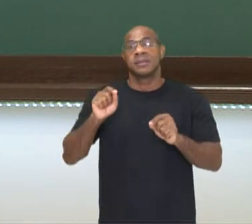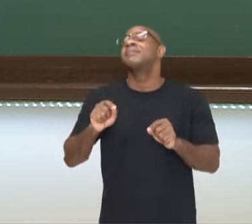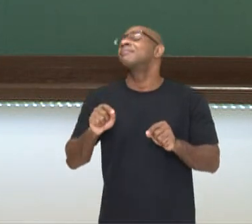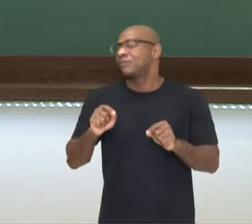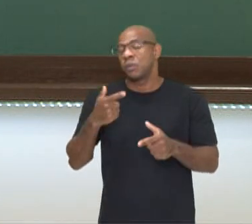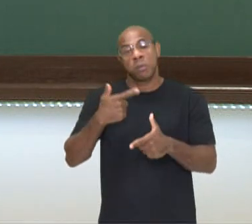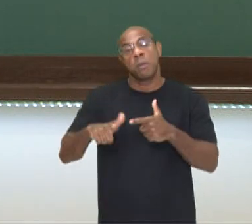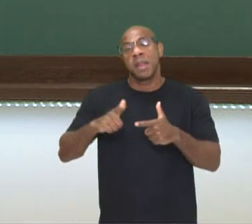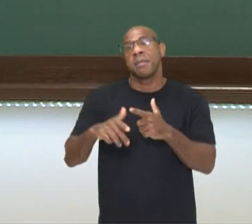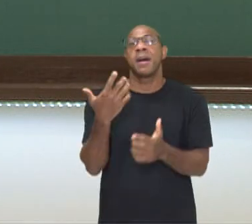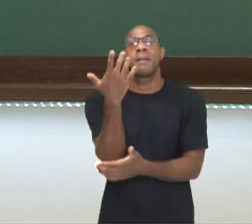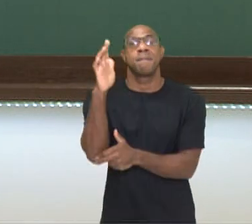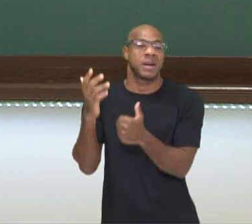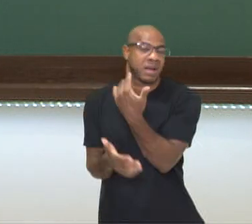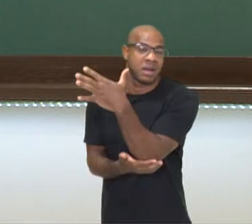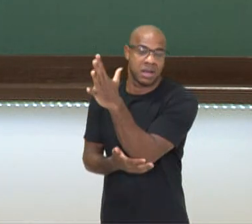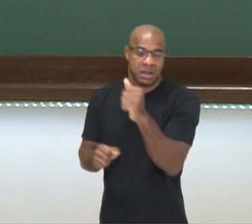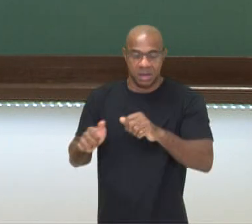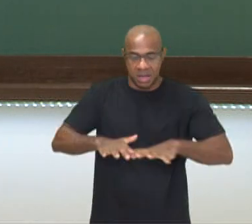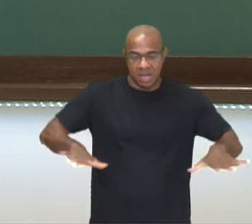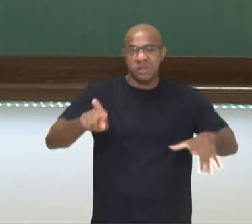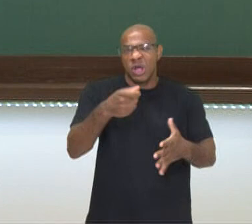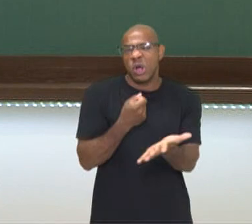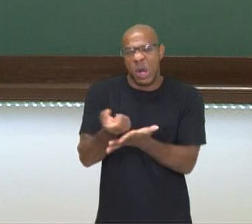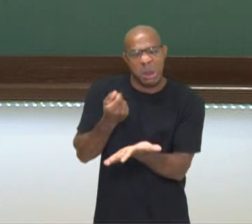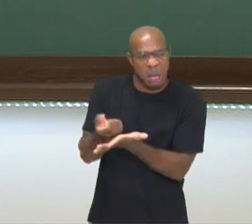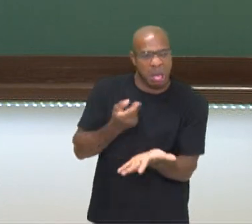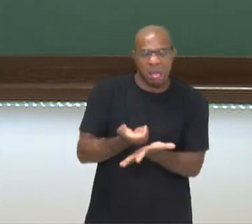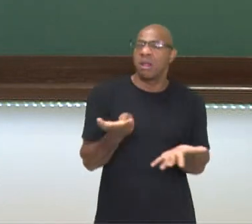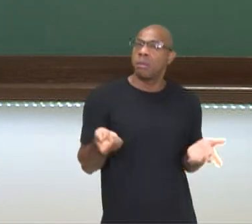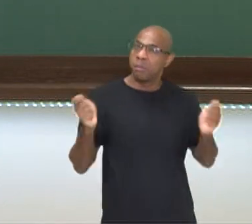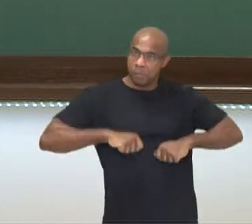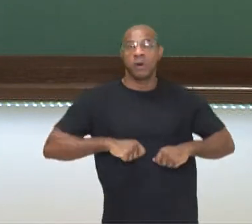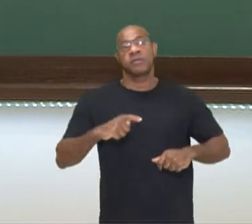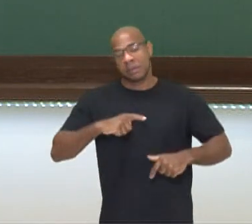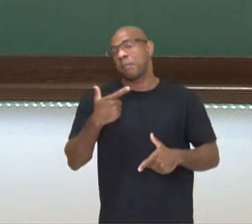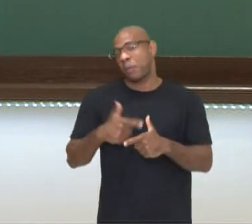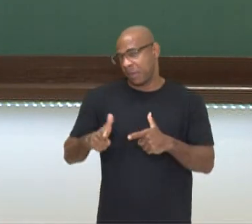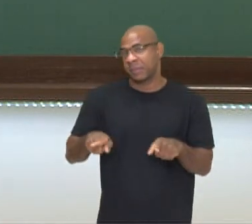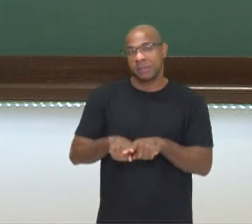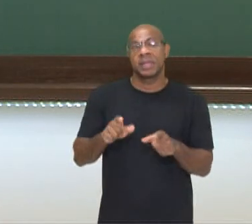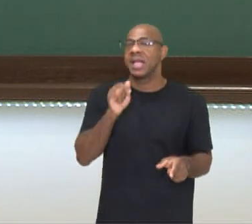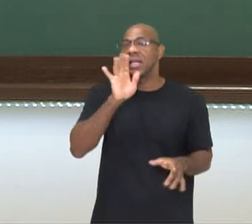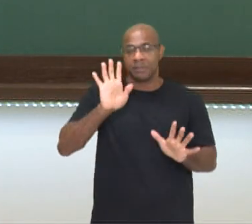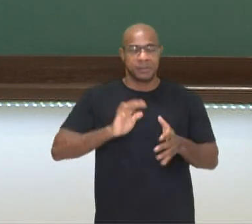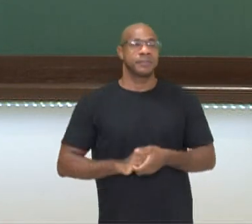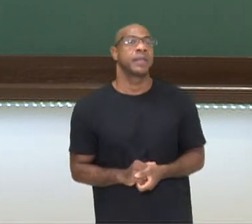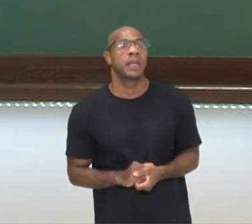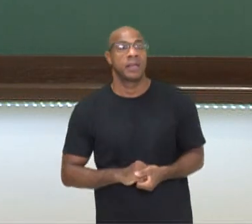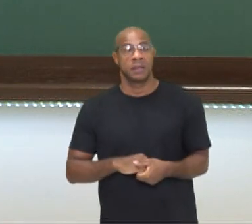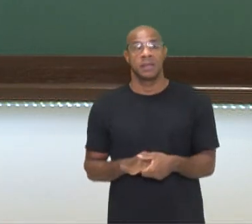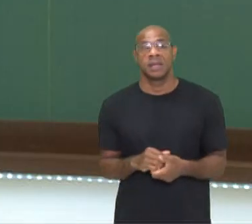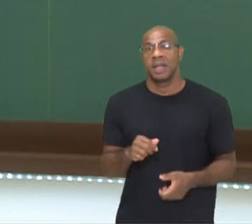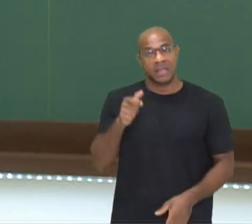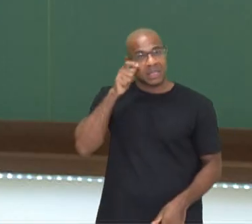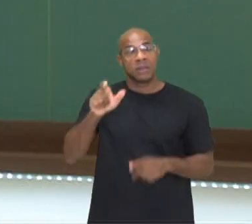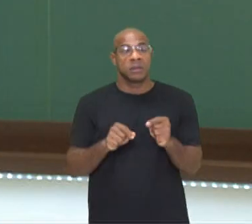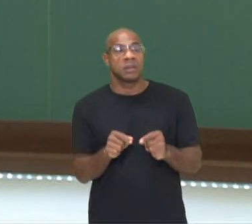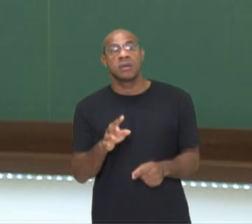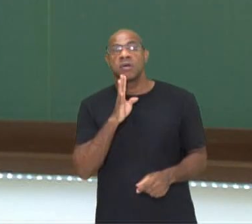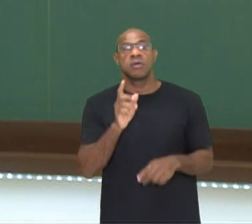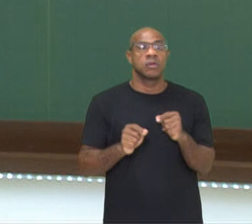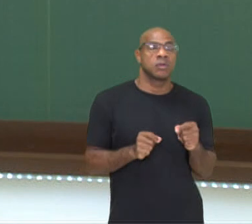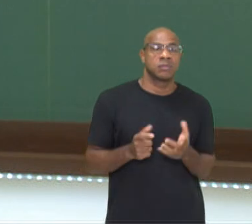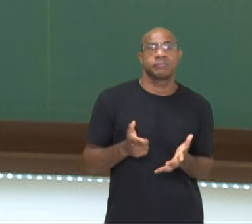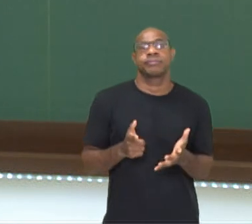impacto ambiental, tá? Que essa compra, que esse consumo pode trazer nesse momento. Por exemplo, é interessante conhecer a cadeia